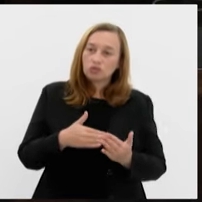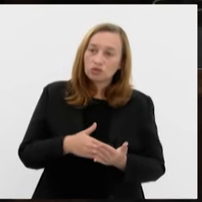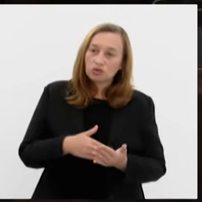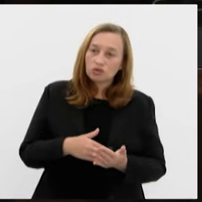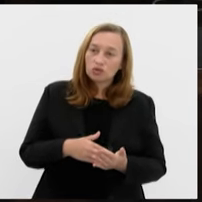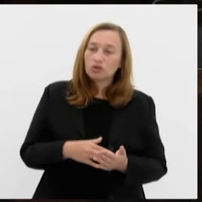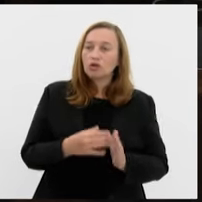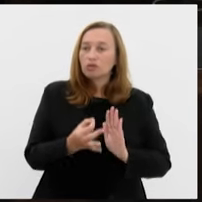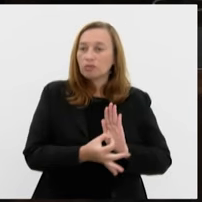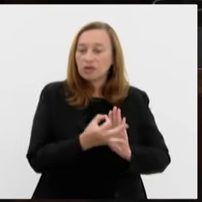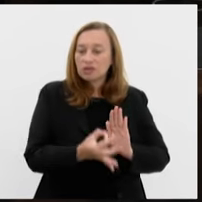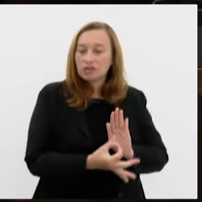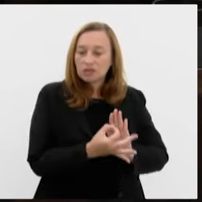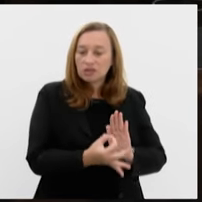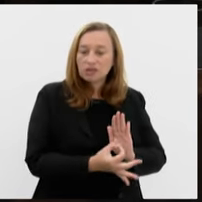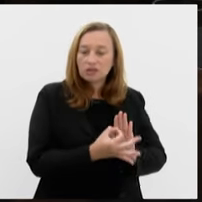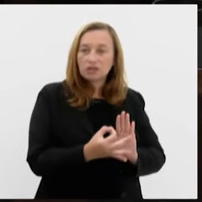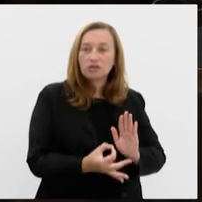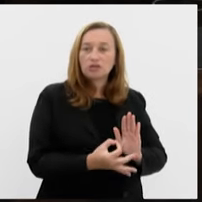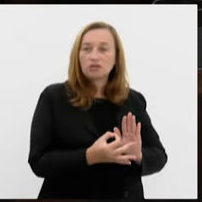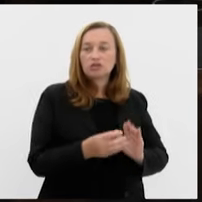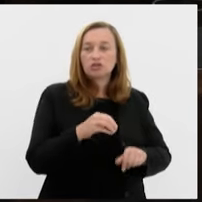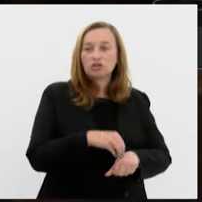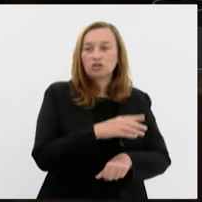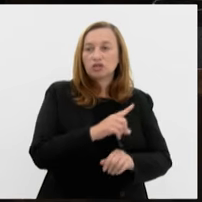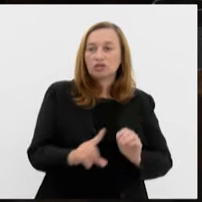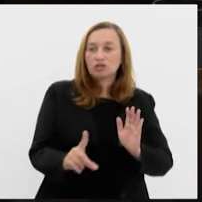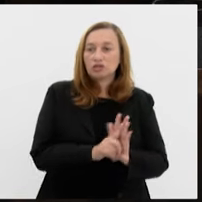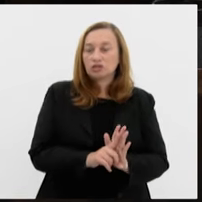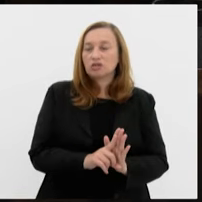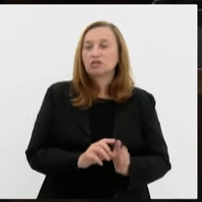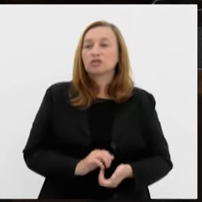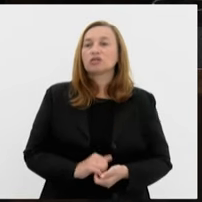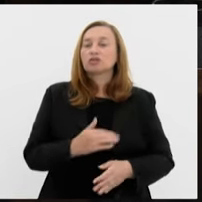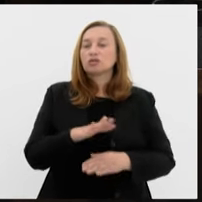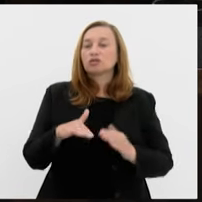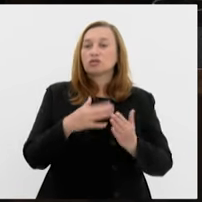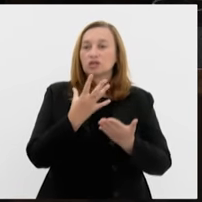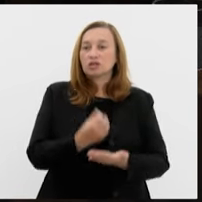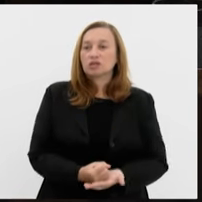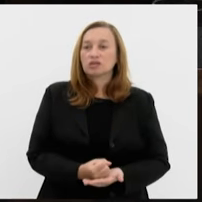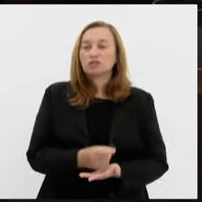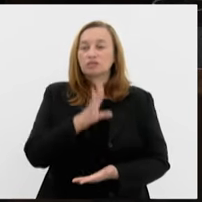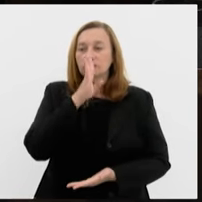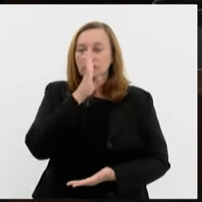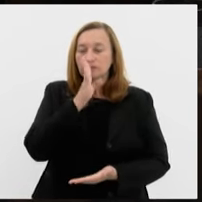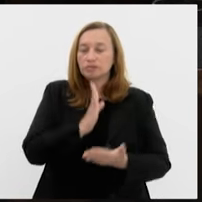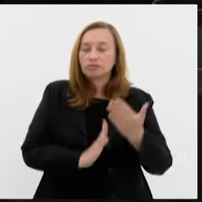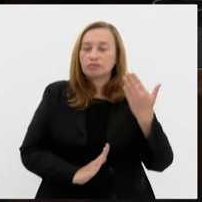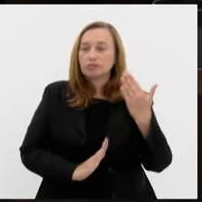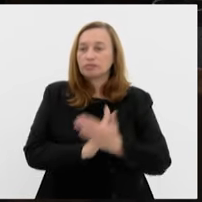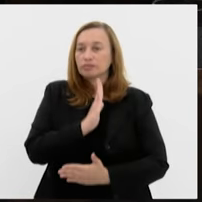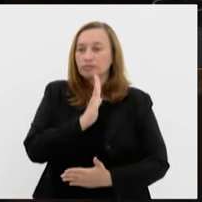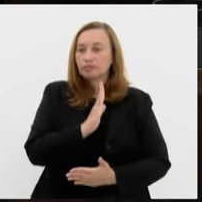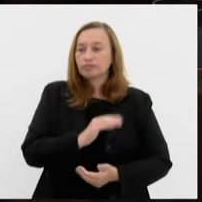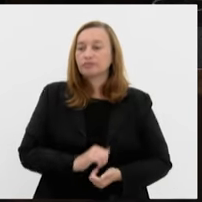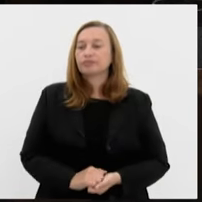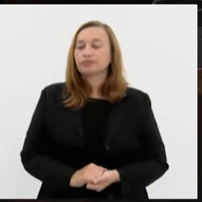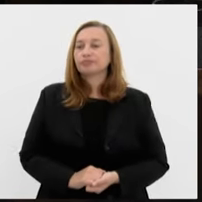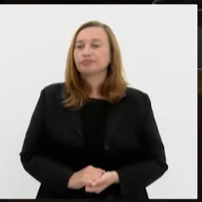discuss de indicação Legislativa senhores que aprovam permane Como estão